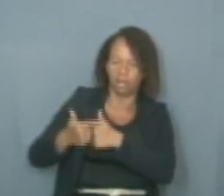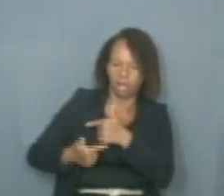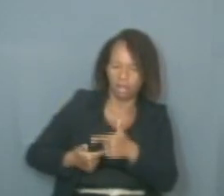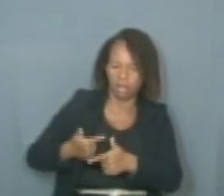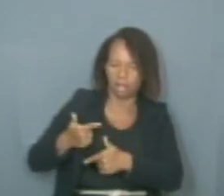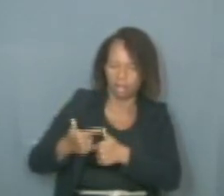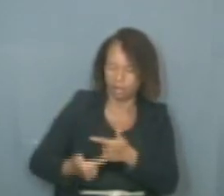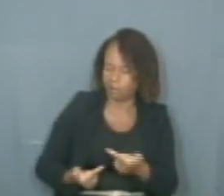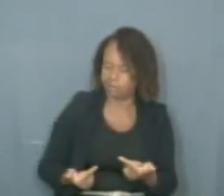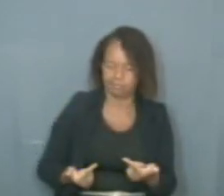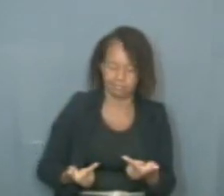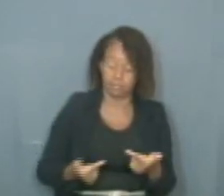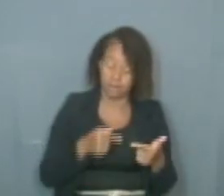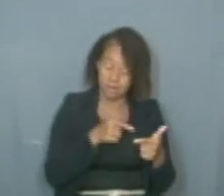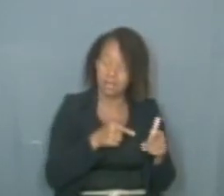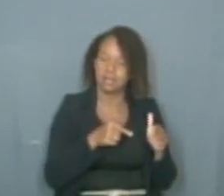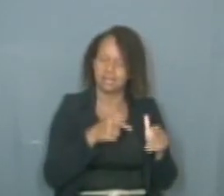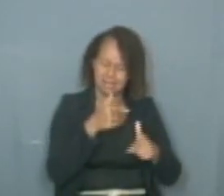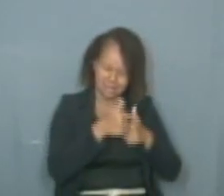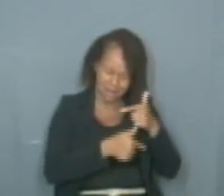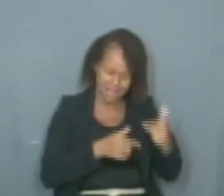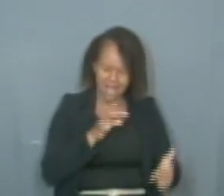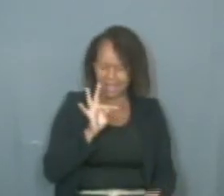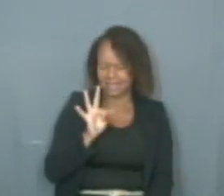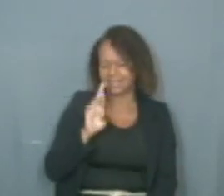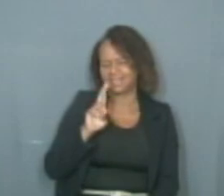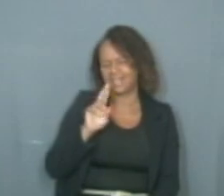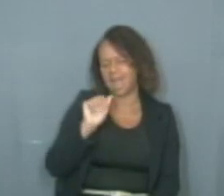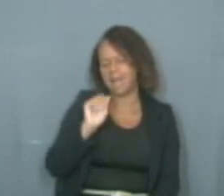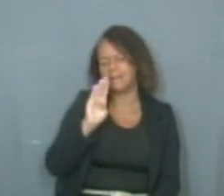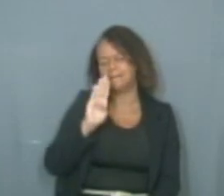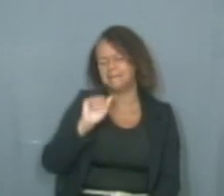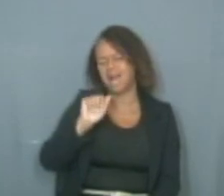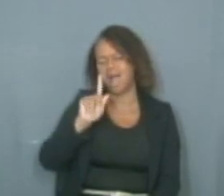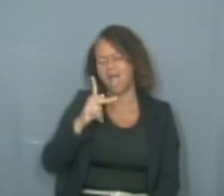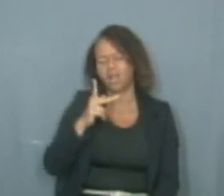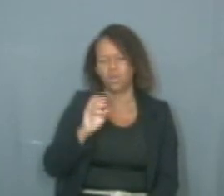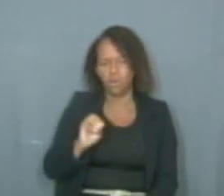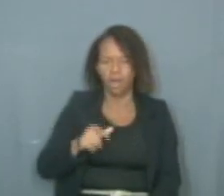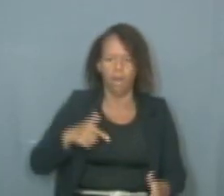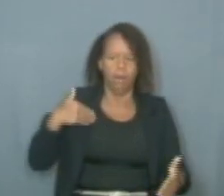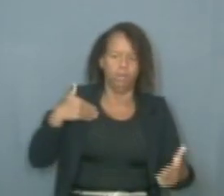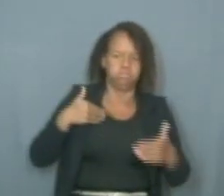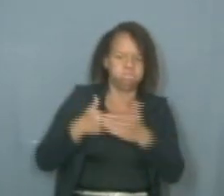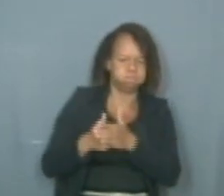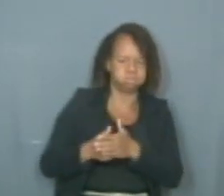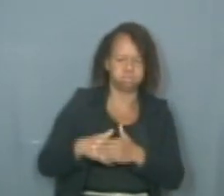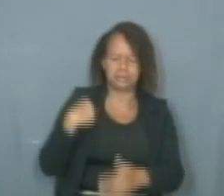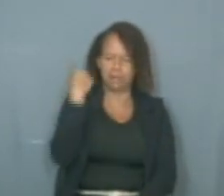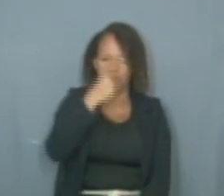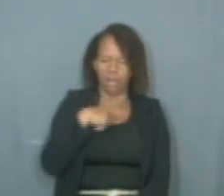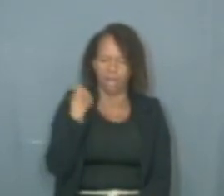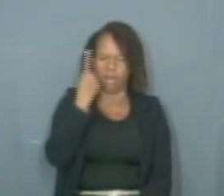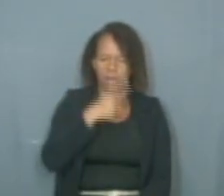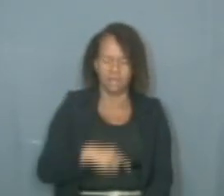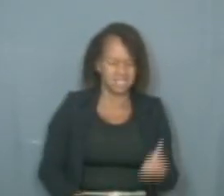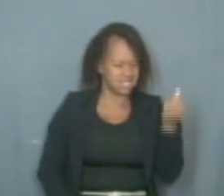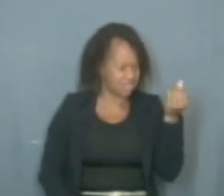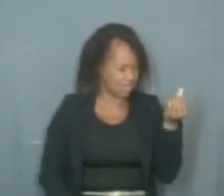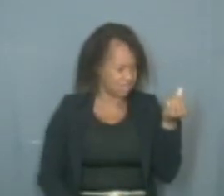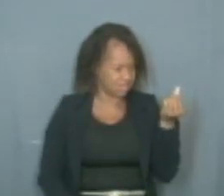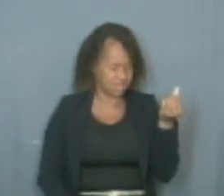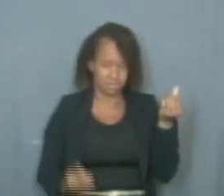esta pauta de trabalho, esta agenda de trabalho, esta carga horária de trabalho,